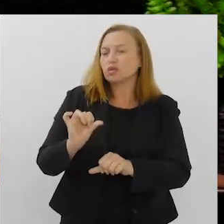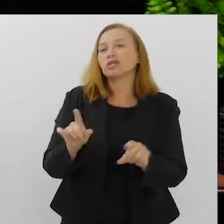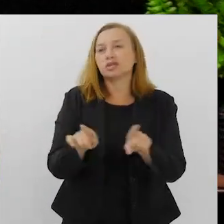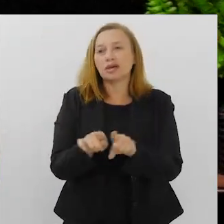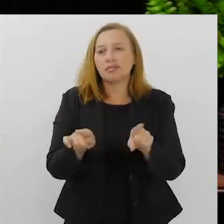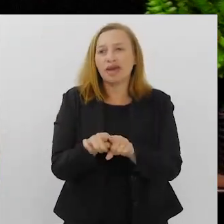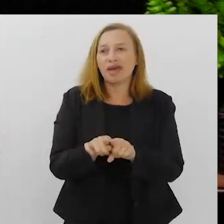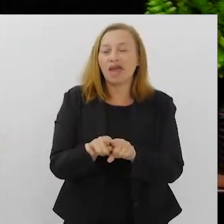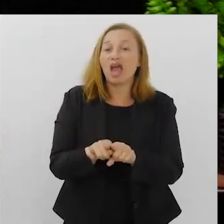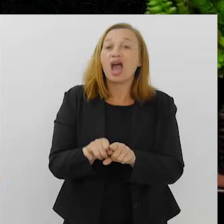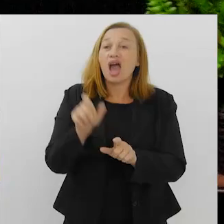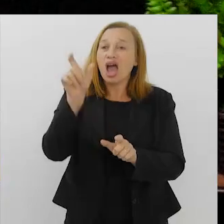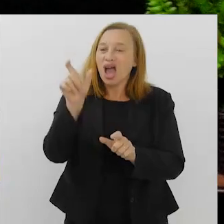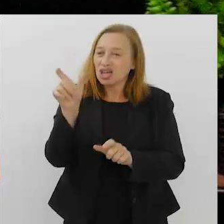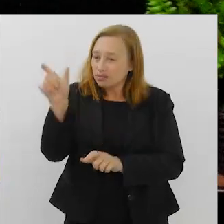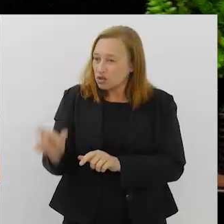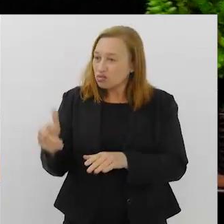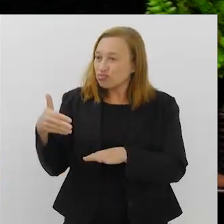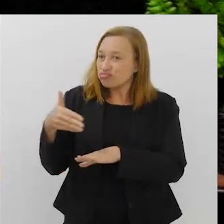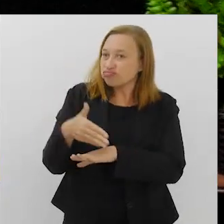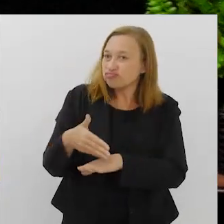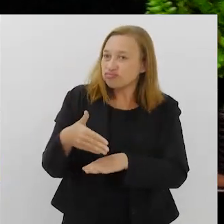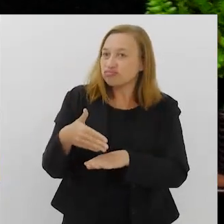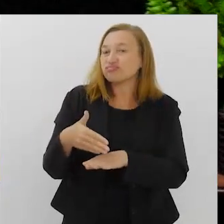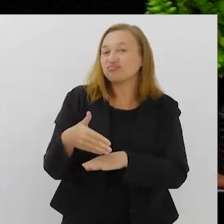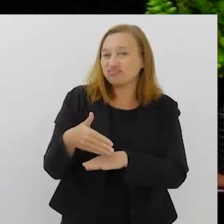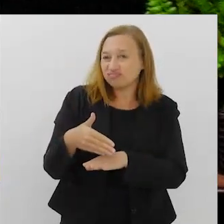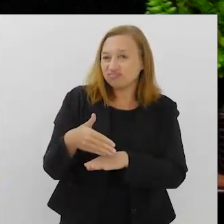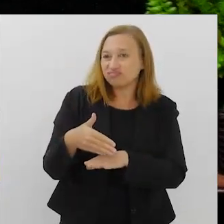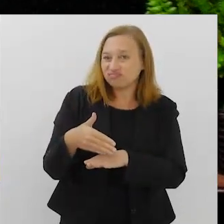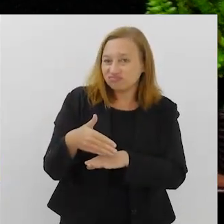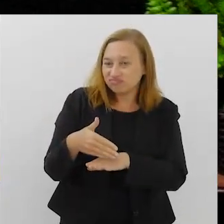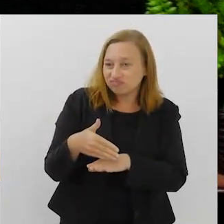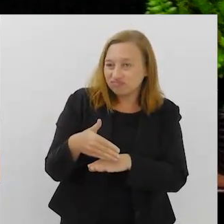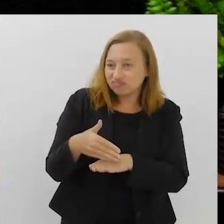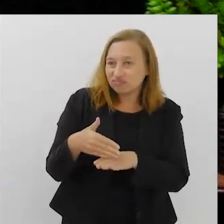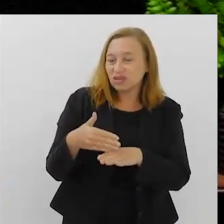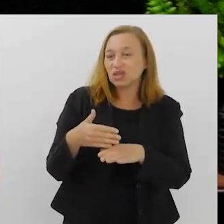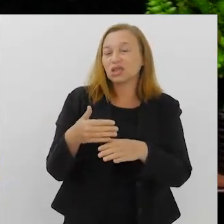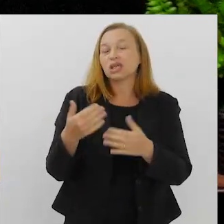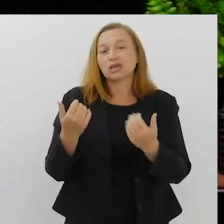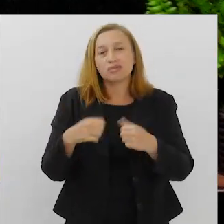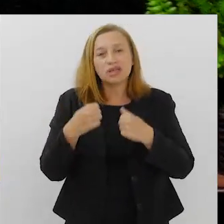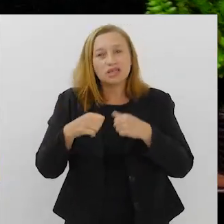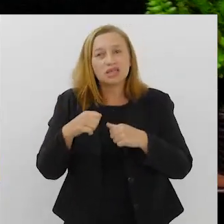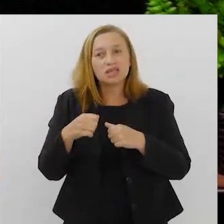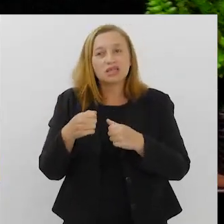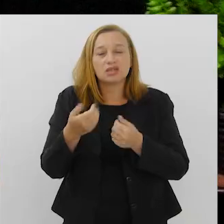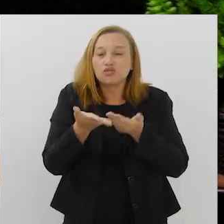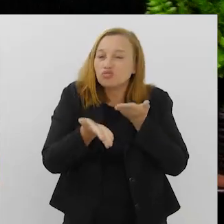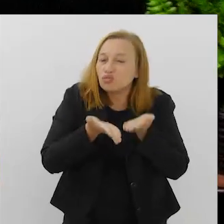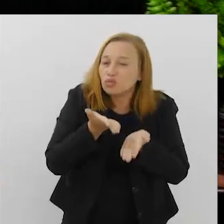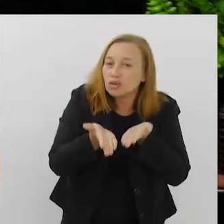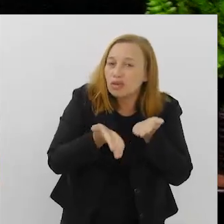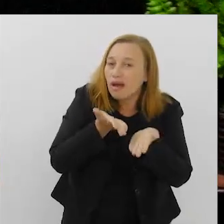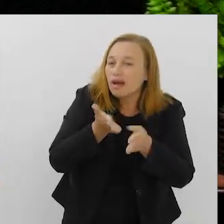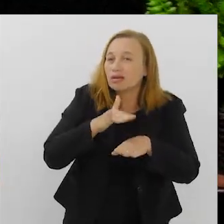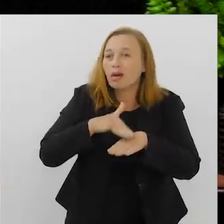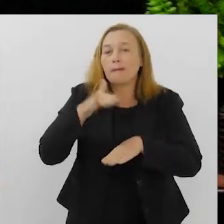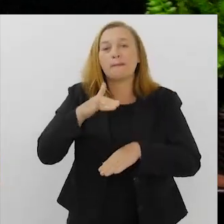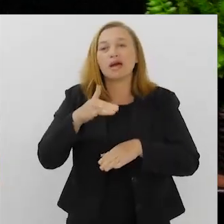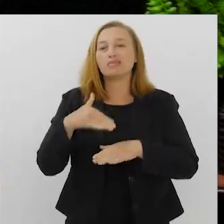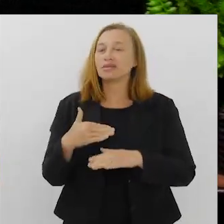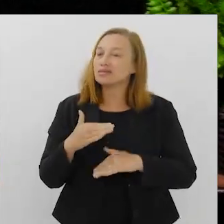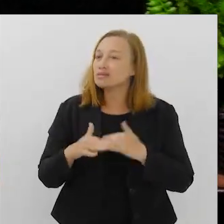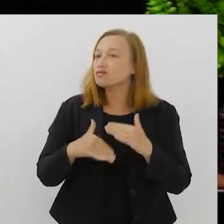cenário também das pessoas que já chegam, de repente, com uma situação mais delicada, que precisa de um olhar mais atento, que